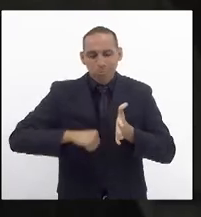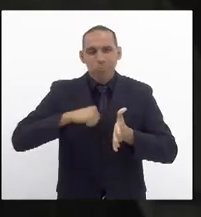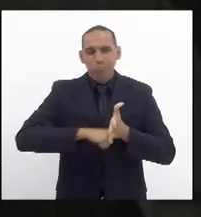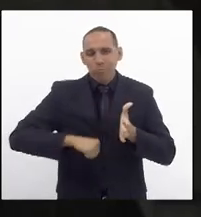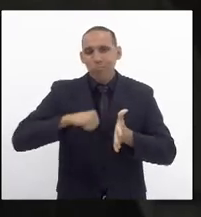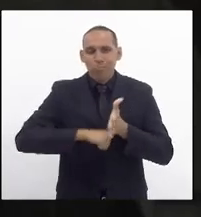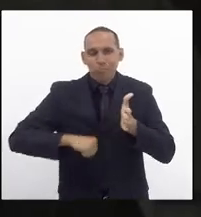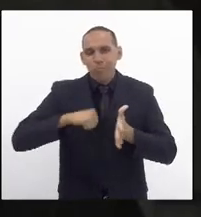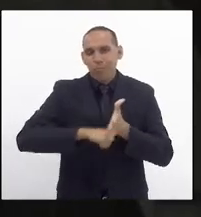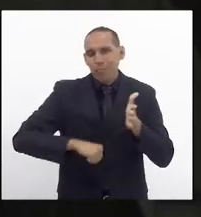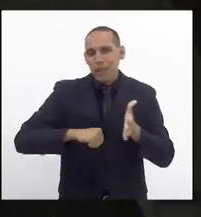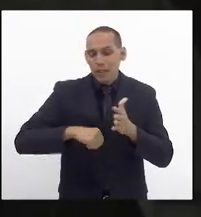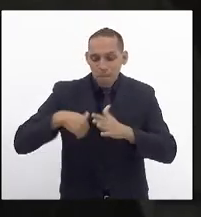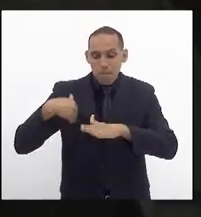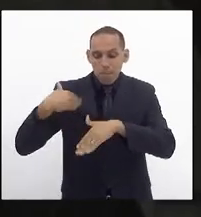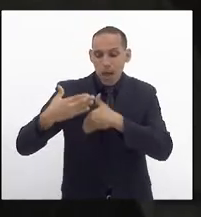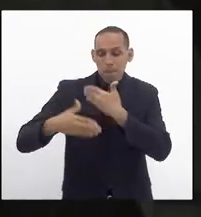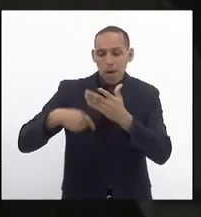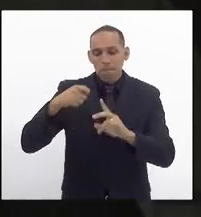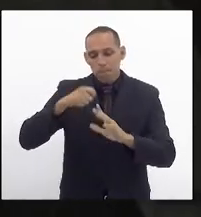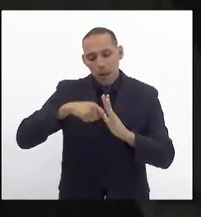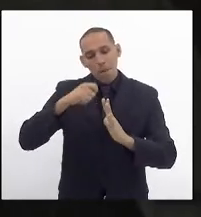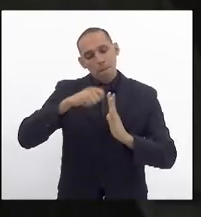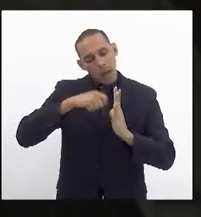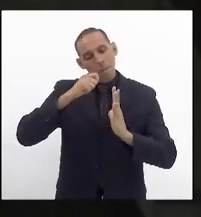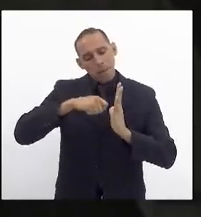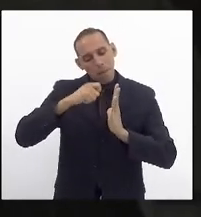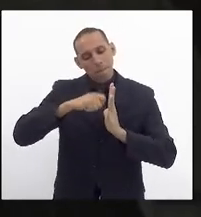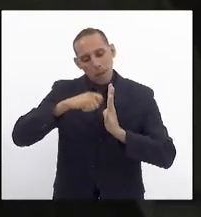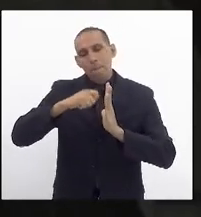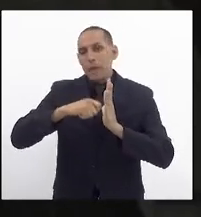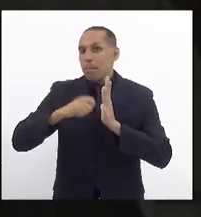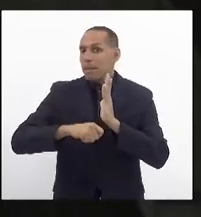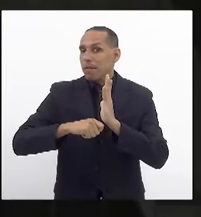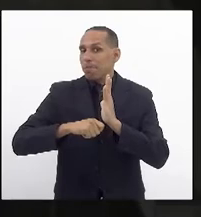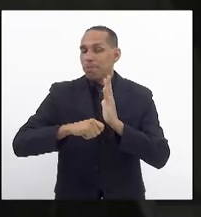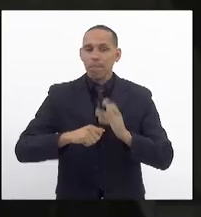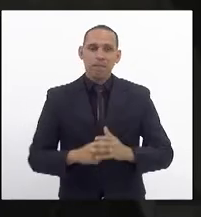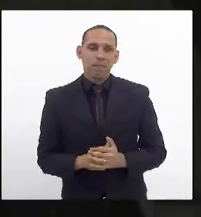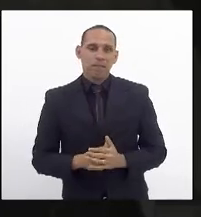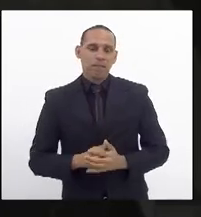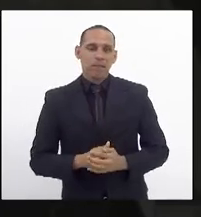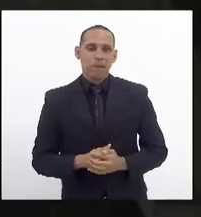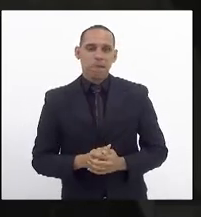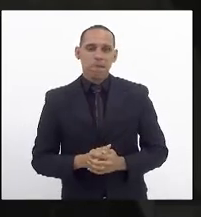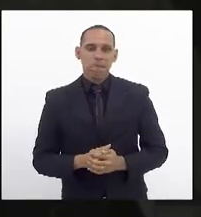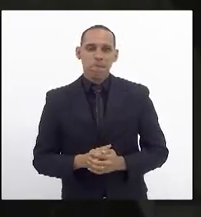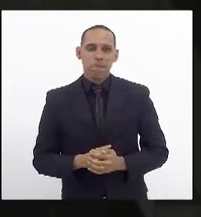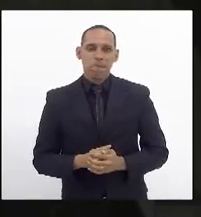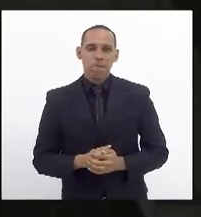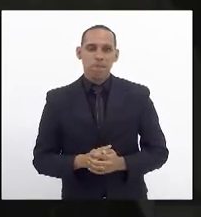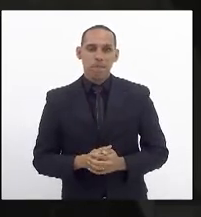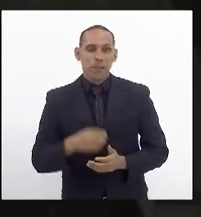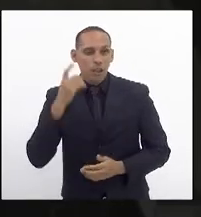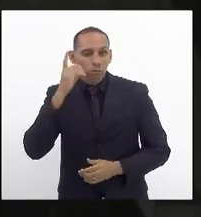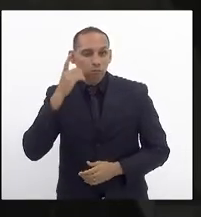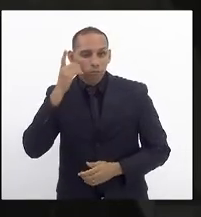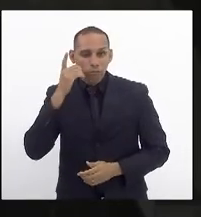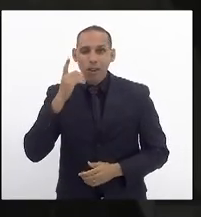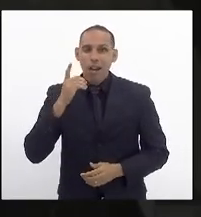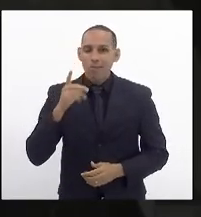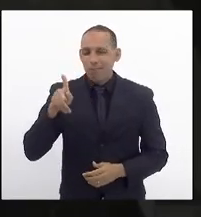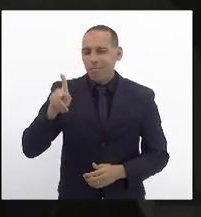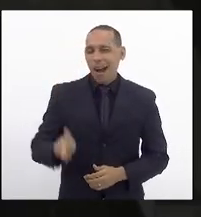meses depois de apresentar desse projeto de lei o deputado Presidente